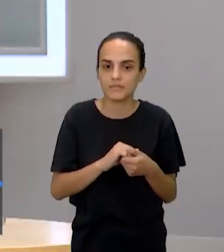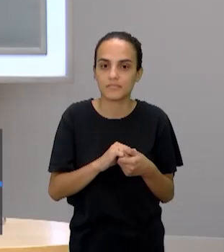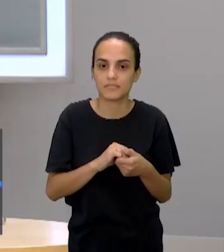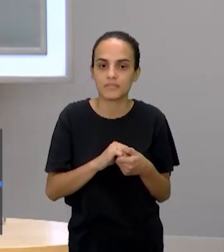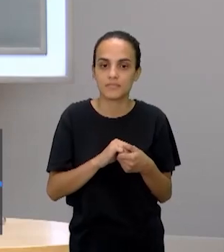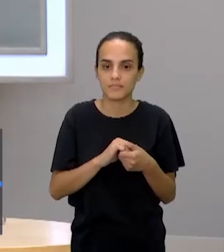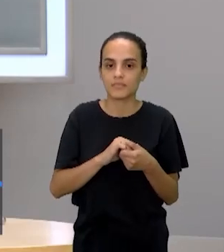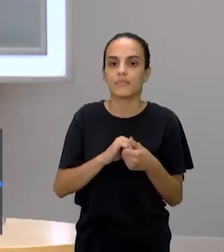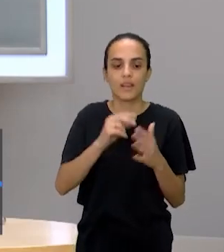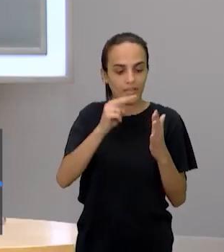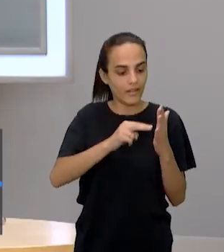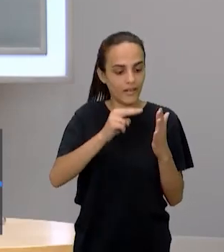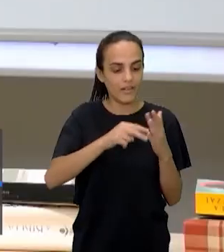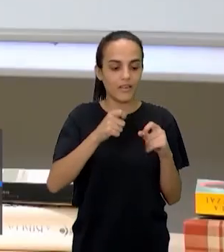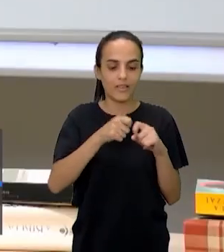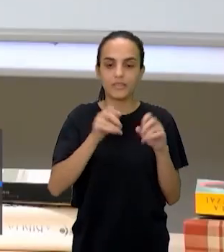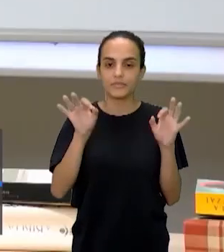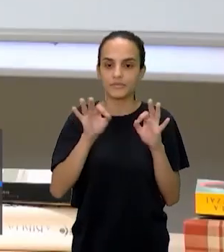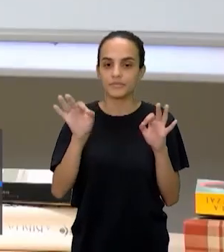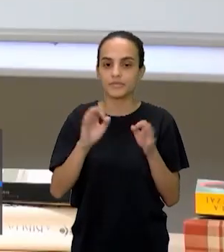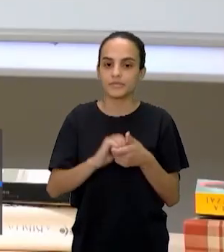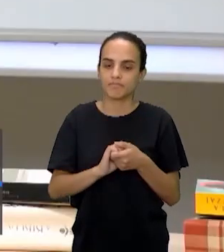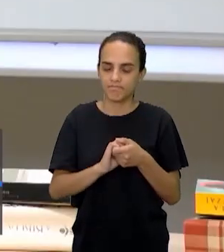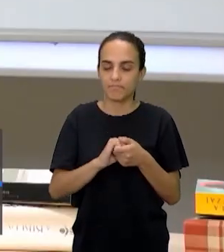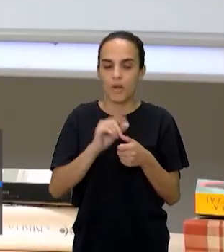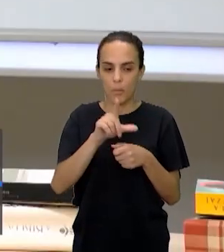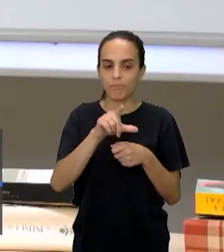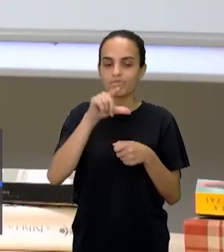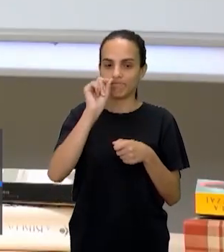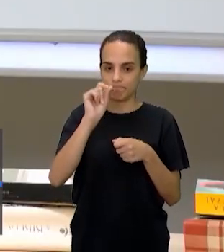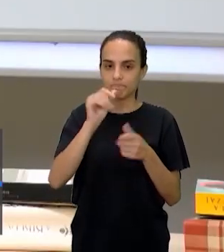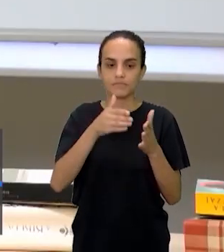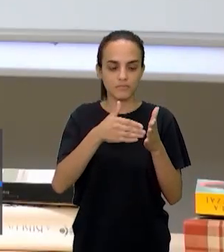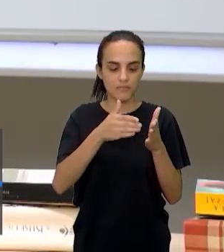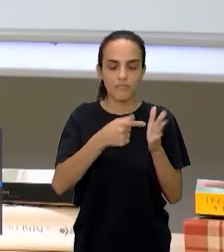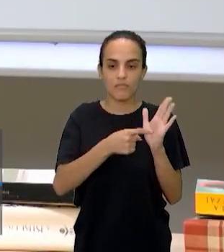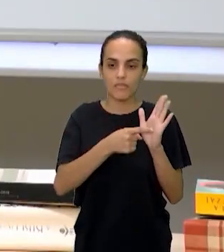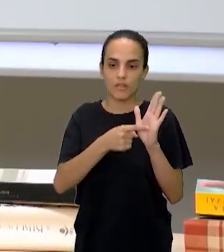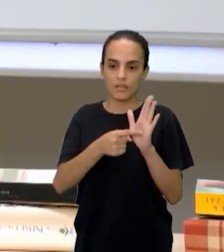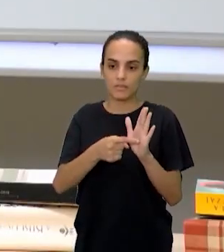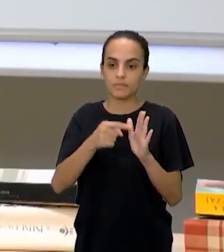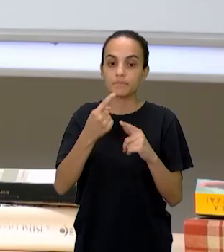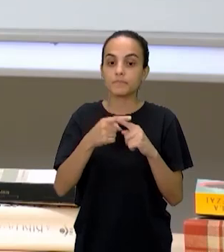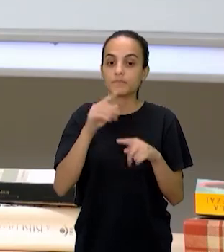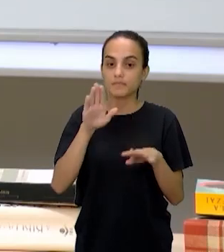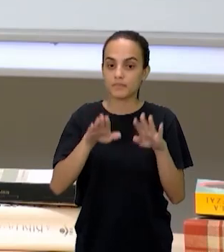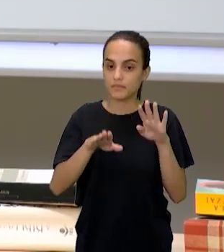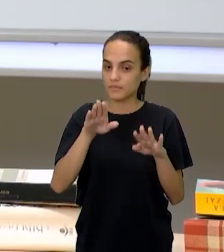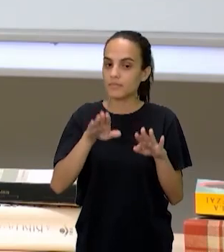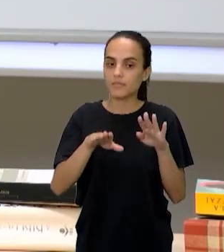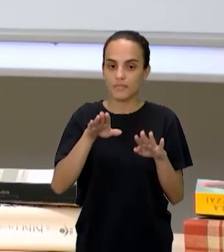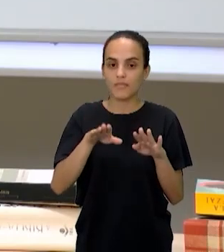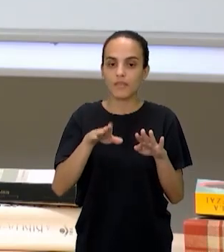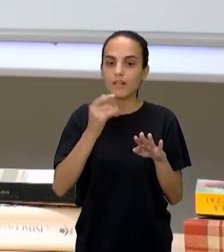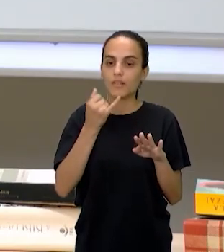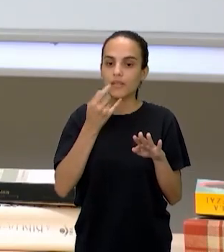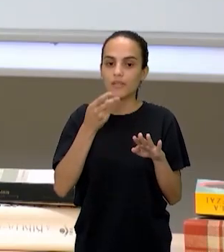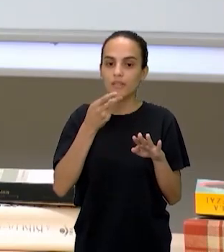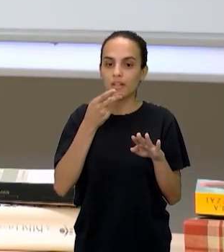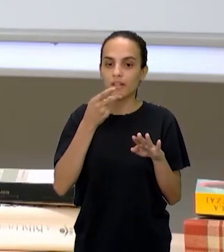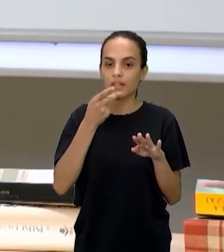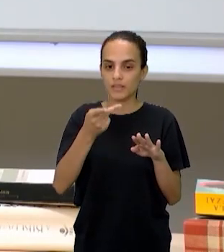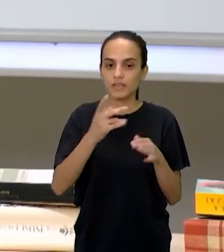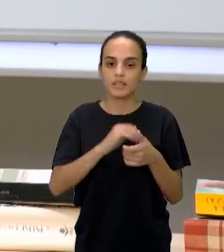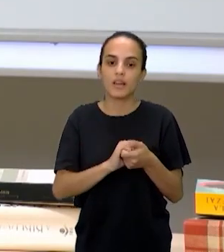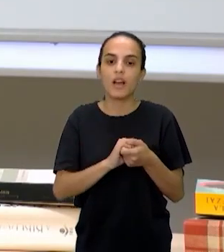lendo é estar sem fazer nada. Sim. Eu vou mostrar uma opção de livro aqui para vocês, porque às vezes os alunos eles falam assim: ah,